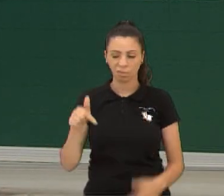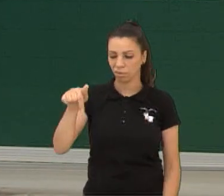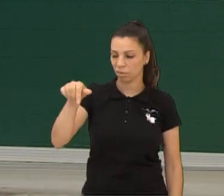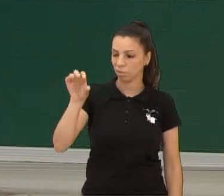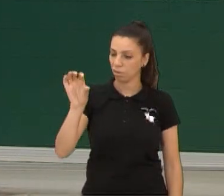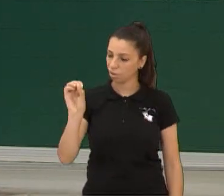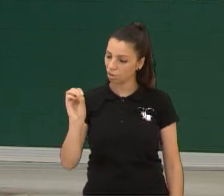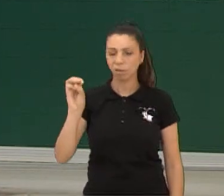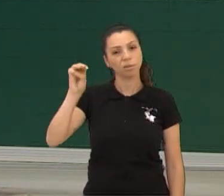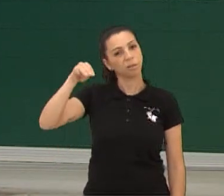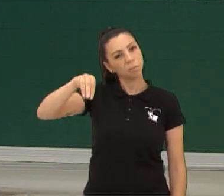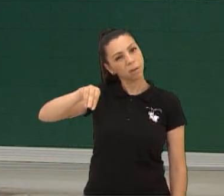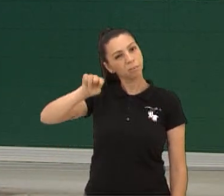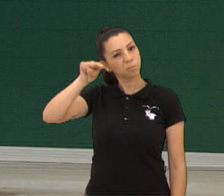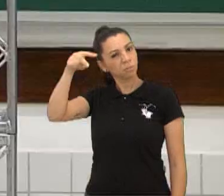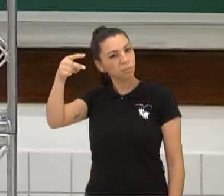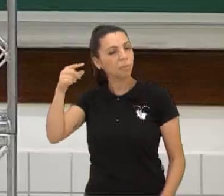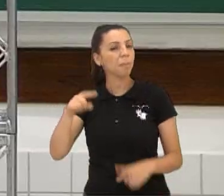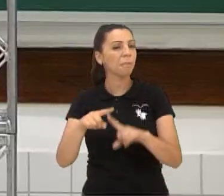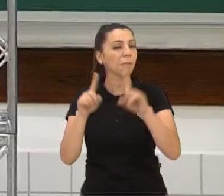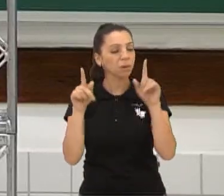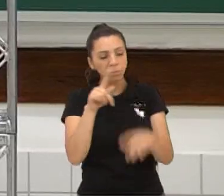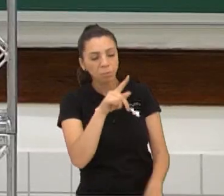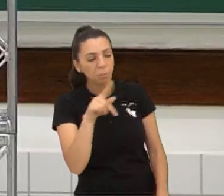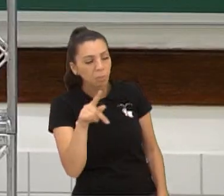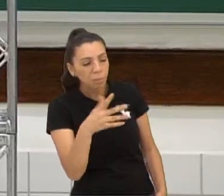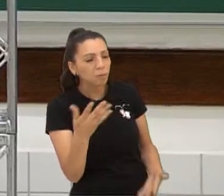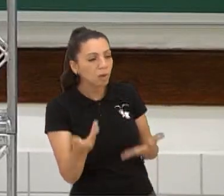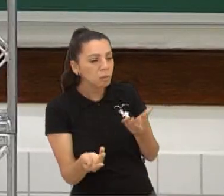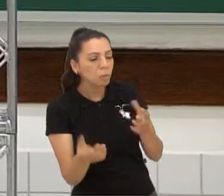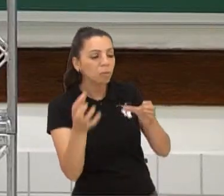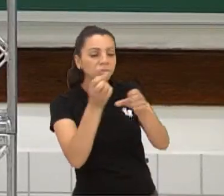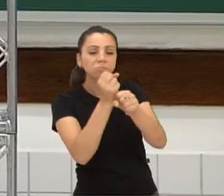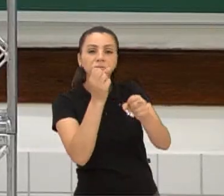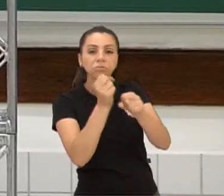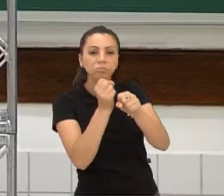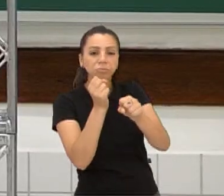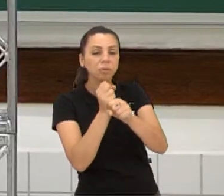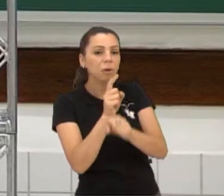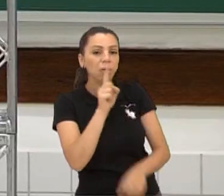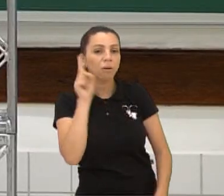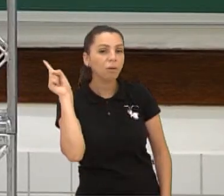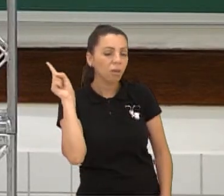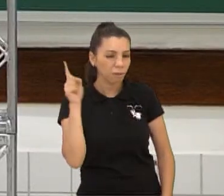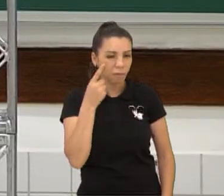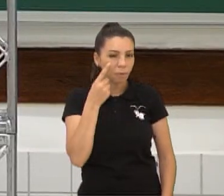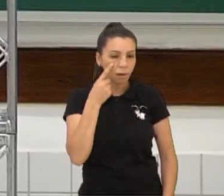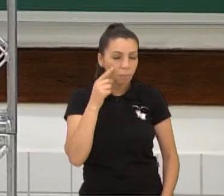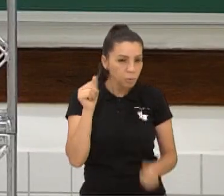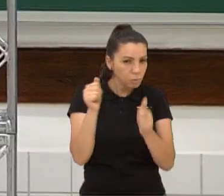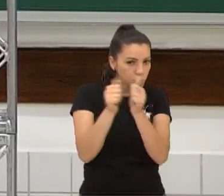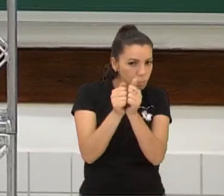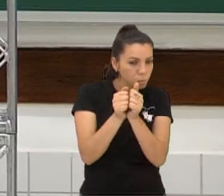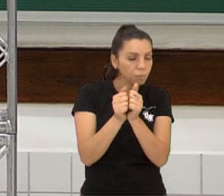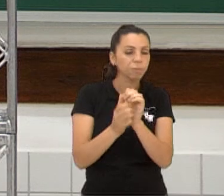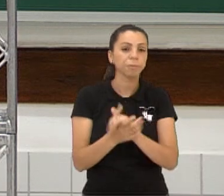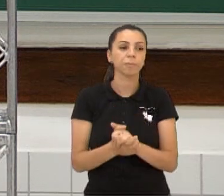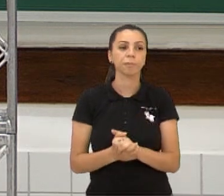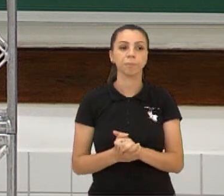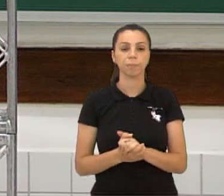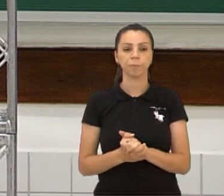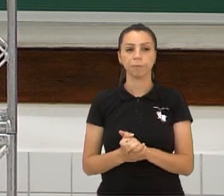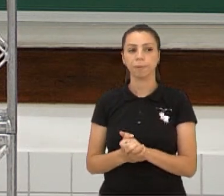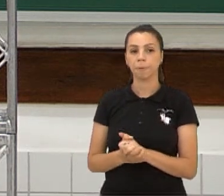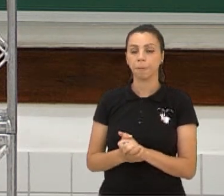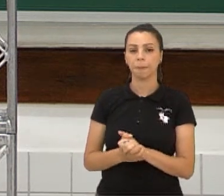70 metros quadrados. Mas, professora, a conta que a senhora fez no quadro, vamos olhar de novo lá a conta do quadro? A conta que a